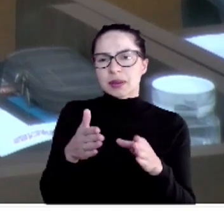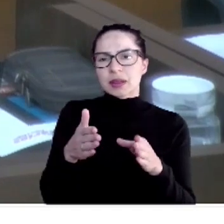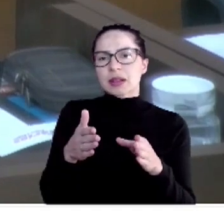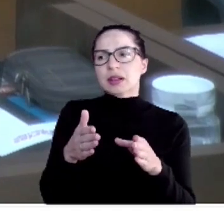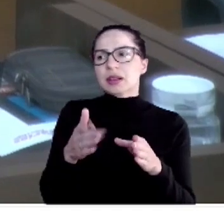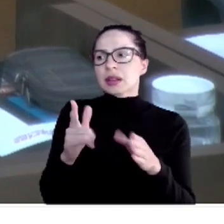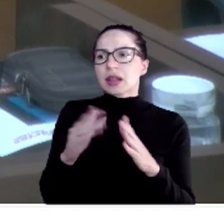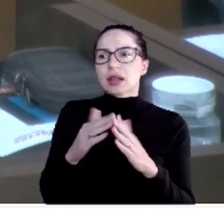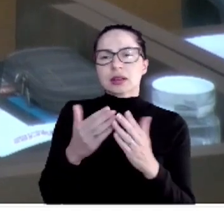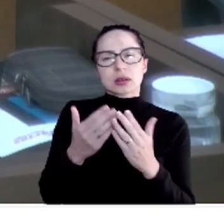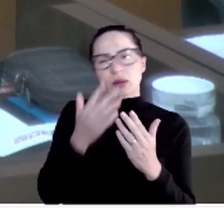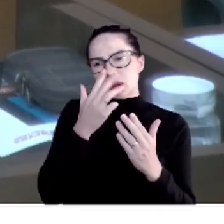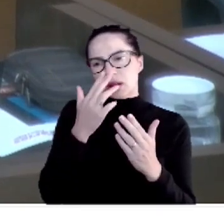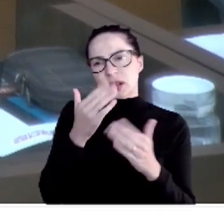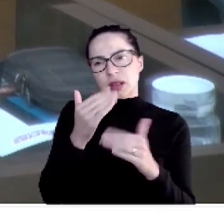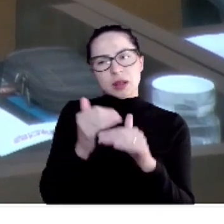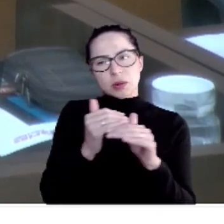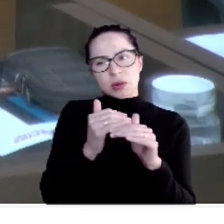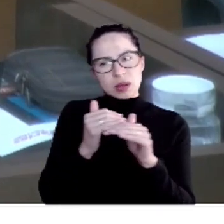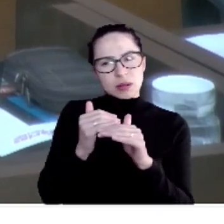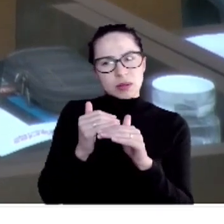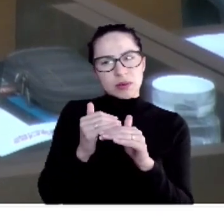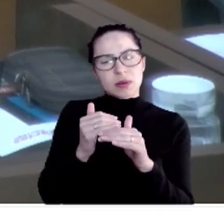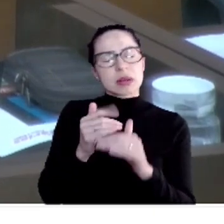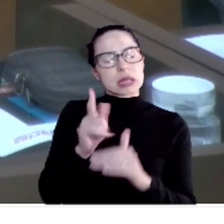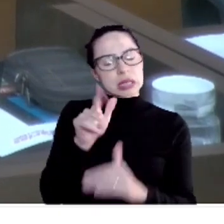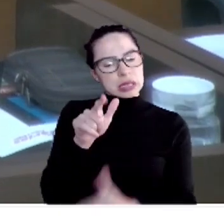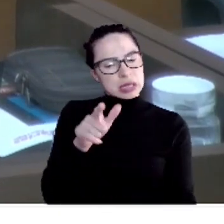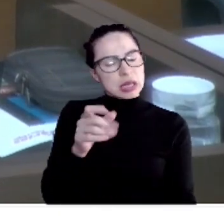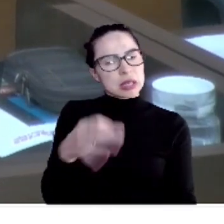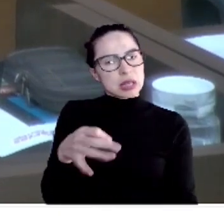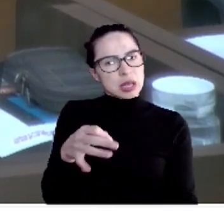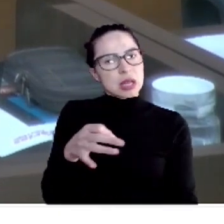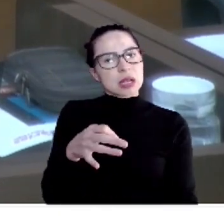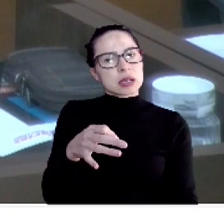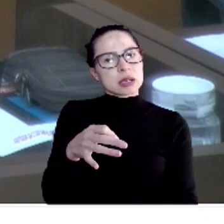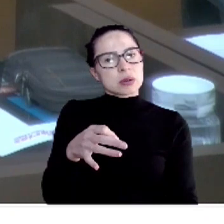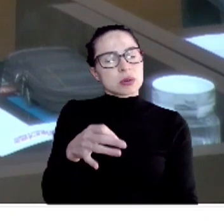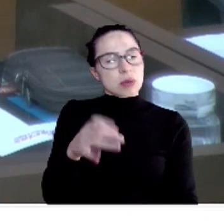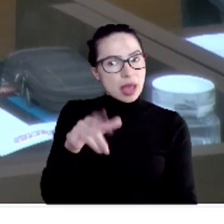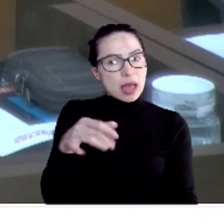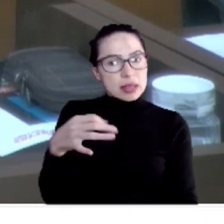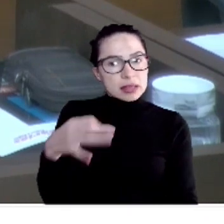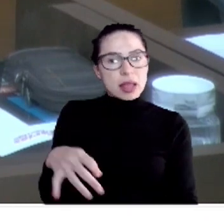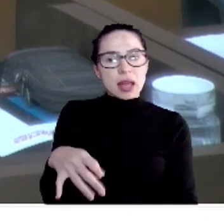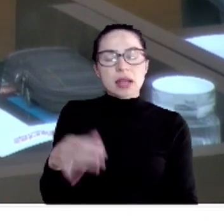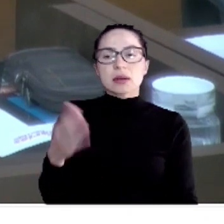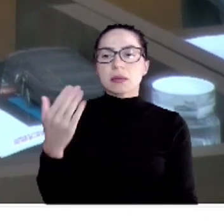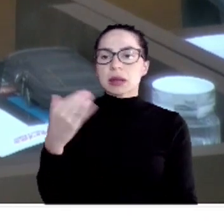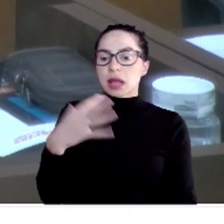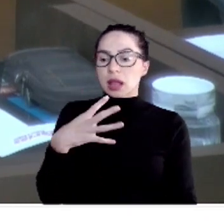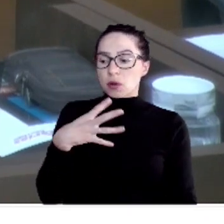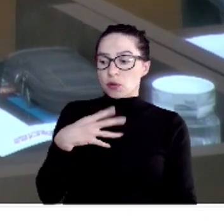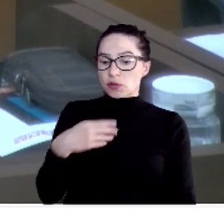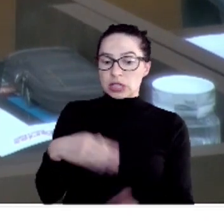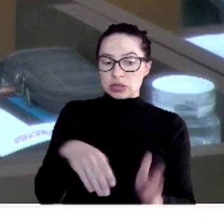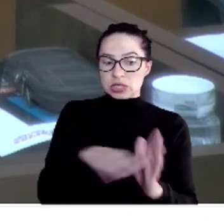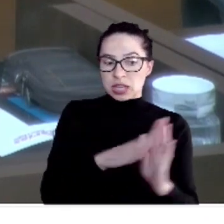escola. E era mais ou menos isso mesmo, mais ou menos era assim. O filho que chegava em casa e reclamava que